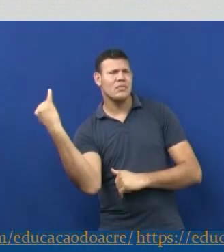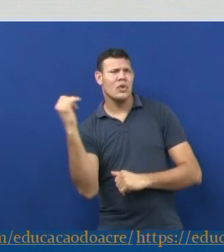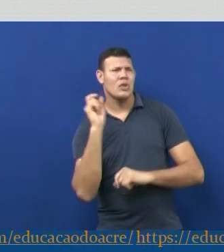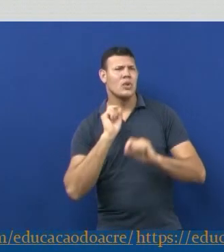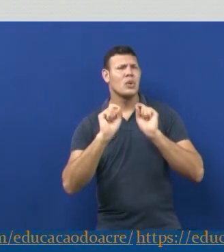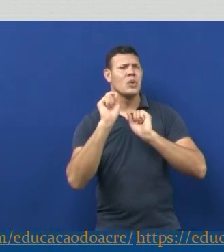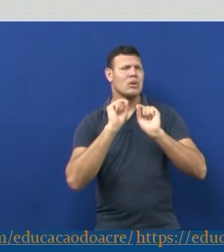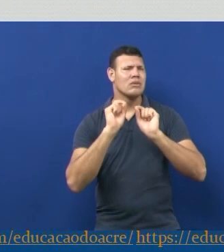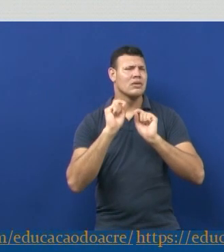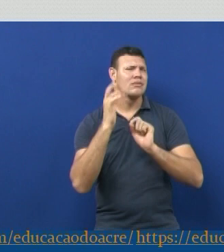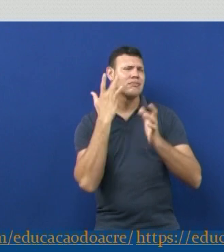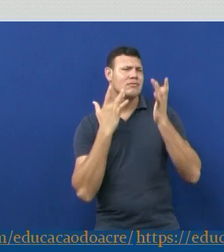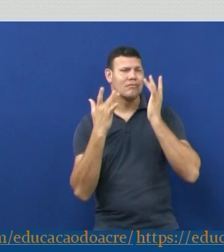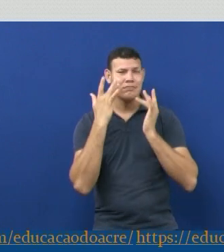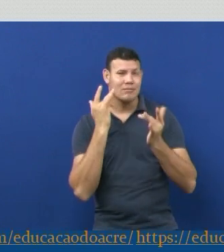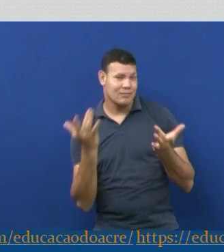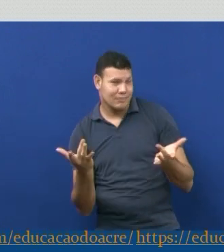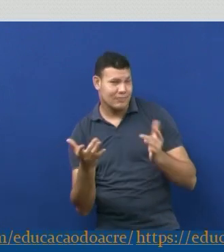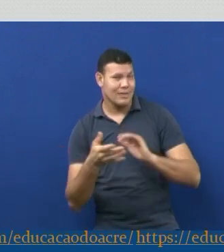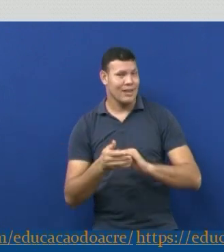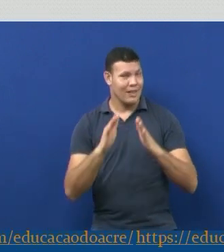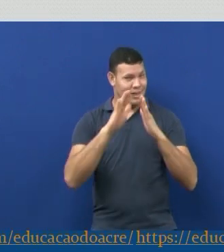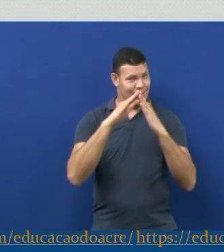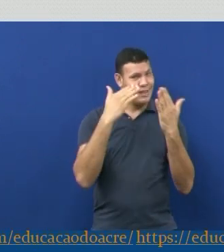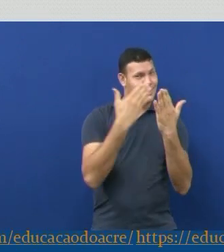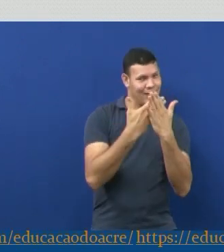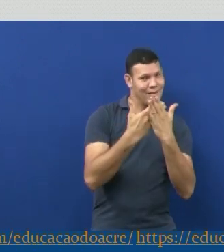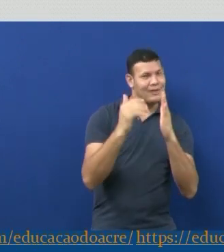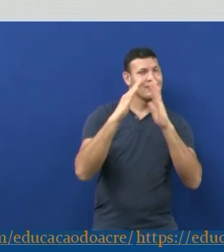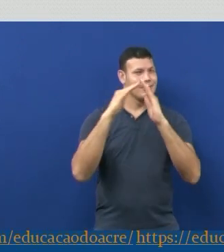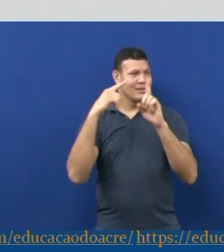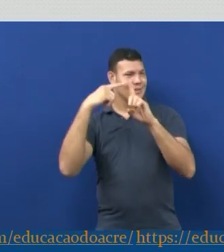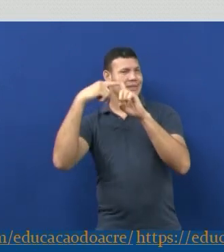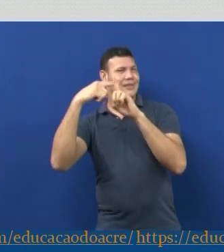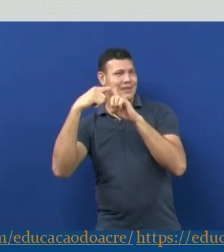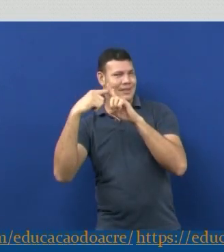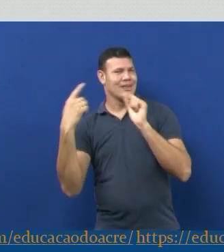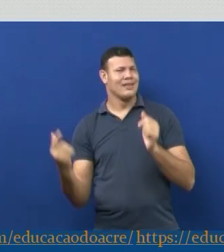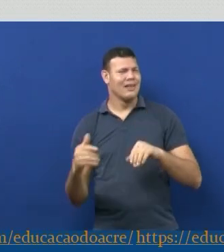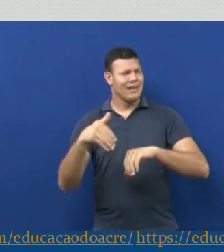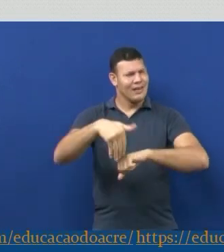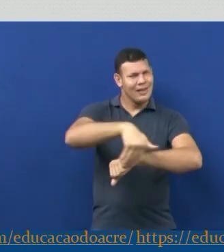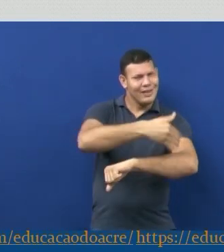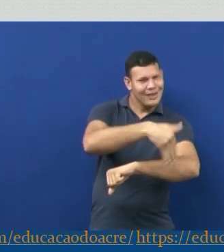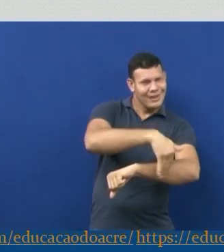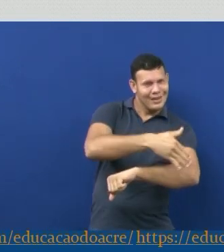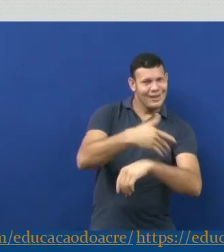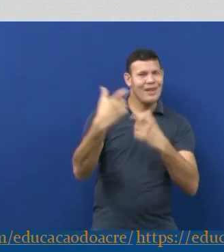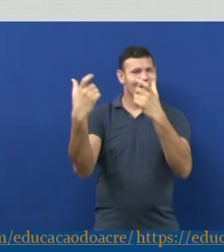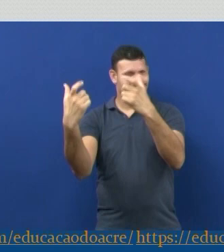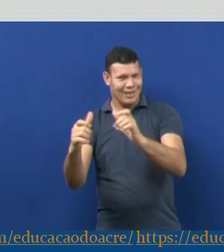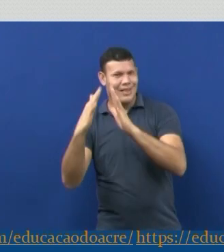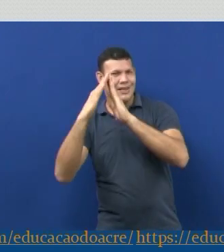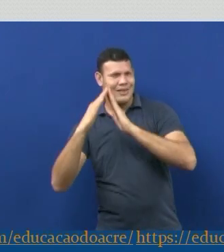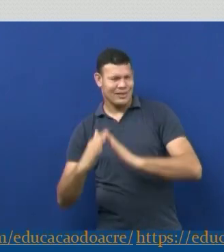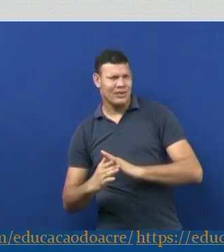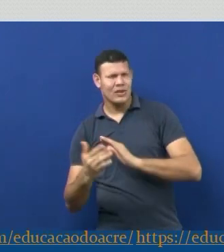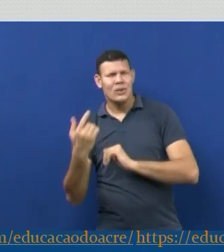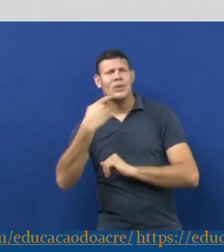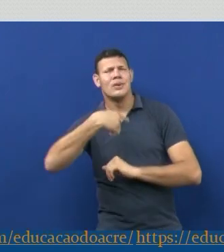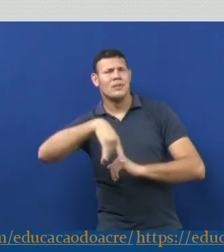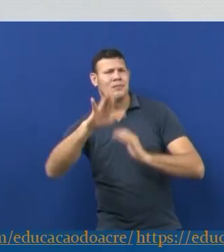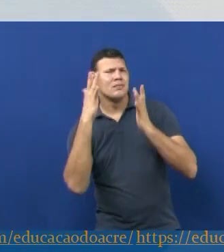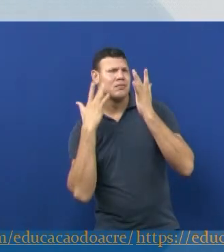já fez teatro? Na escola, na igreja, lá no seu bairro? Você já foi a um espetáculo